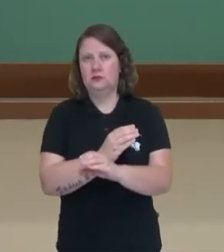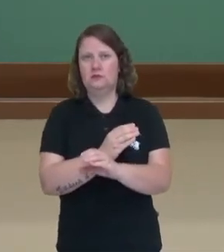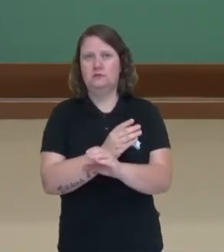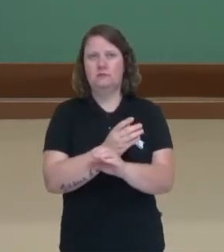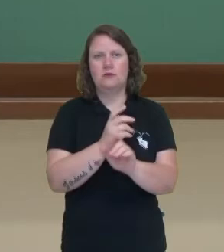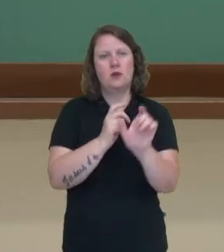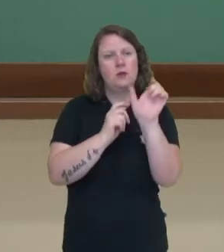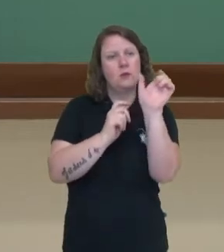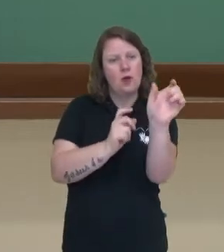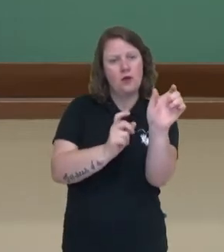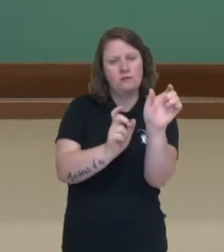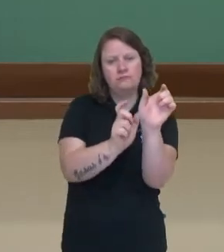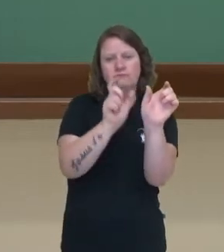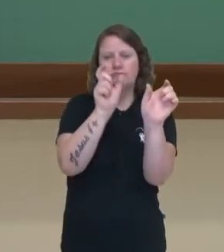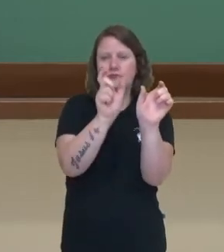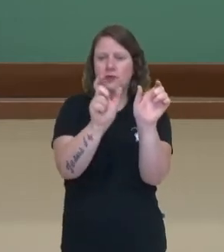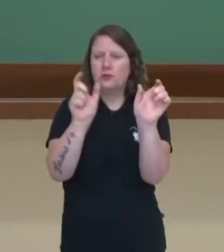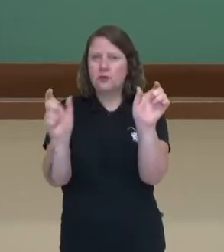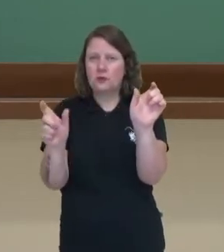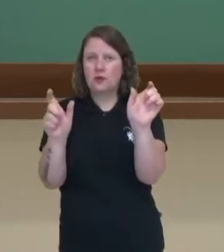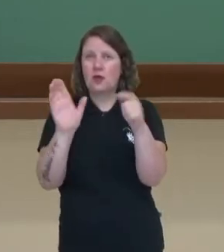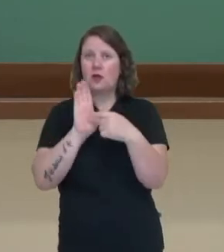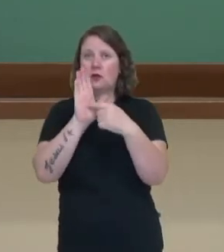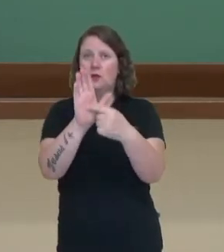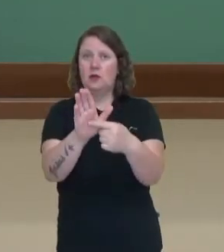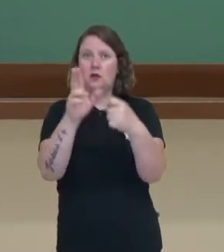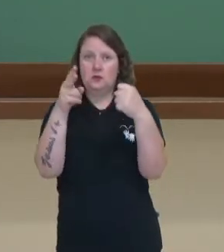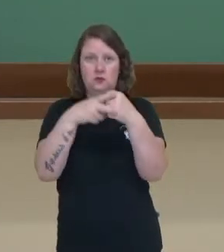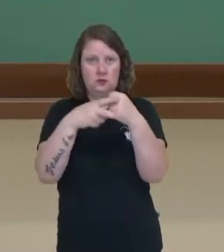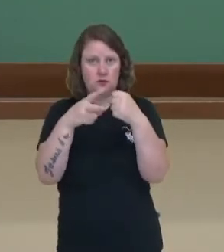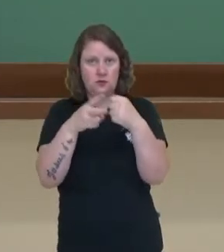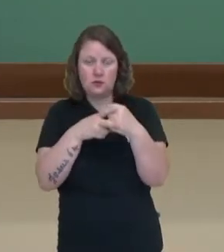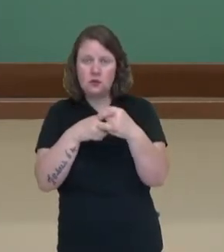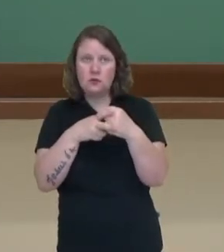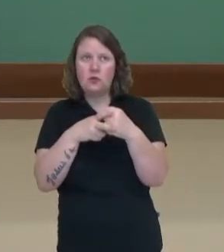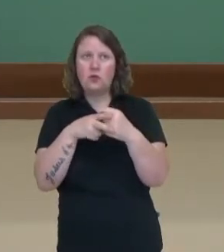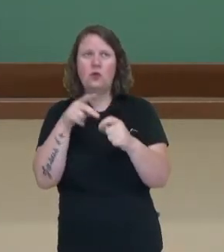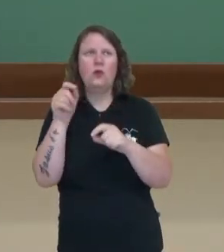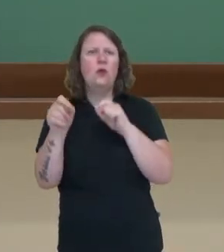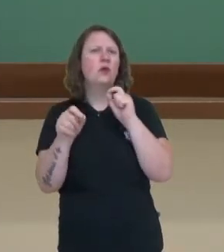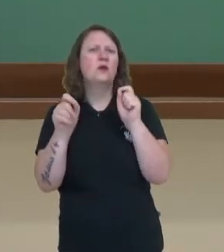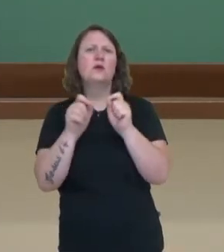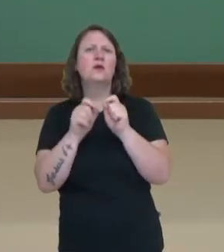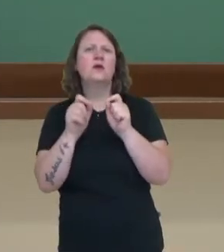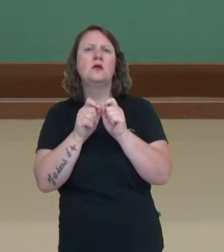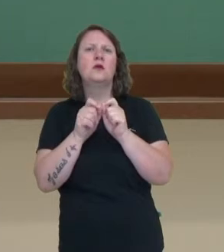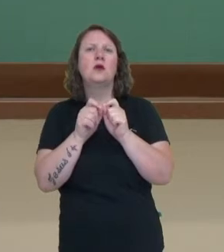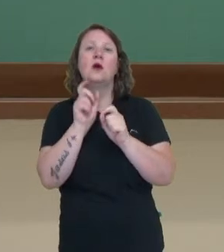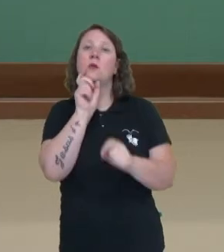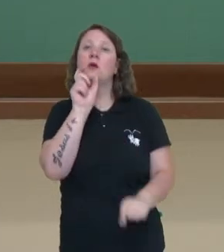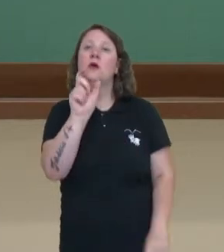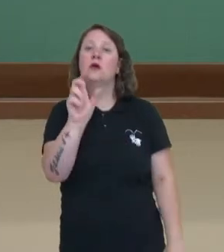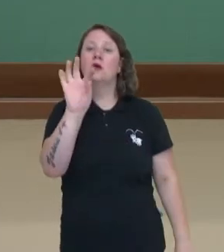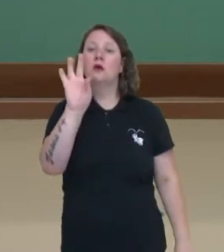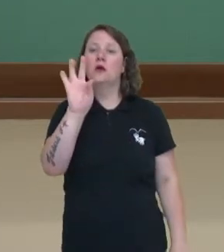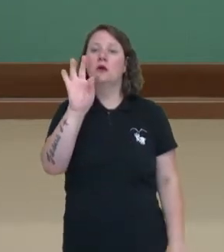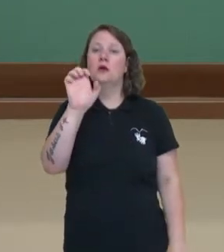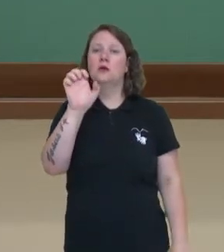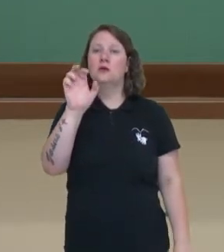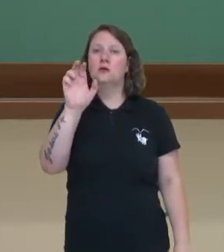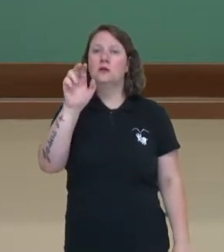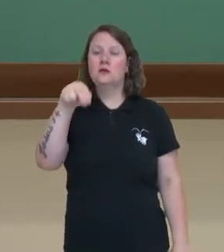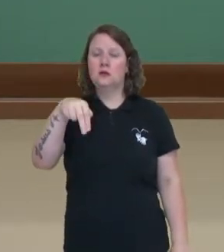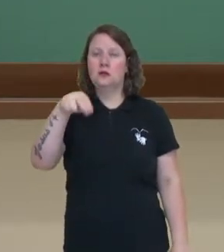das palavras, há um verbo, há uma ação acontecendo, que é o tenho. Então, nós temos uma